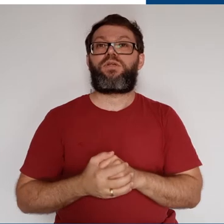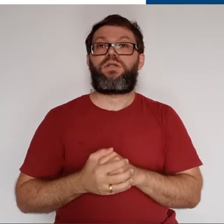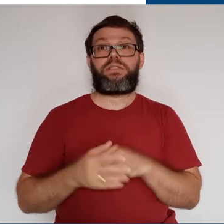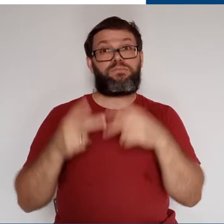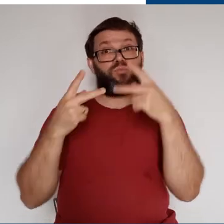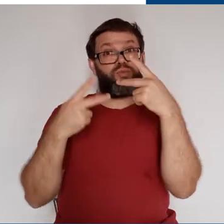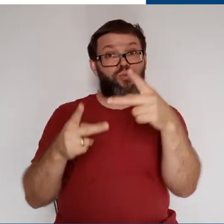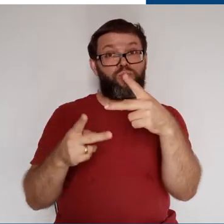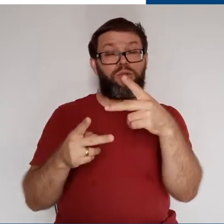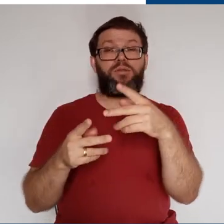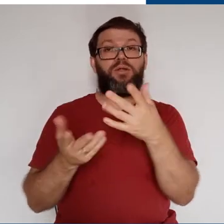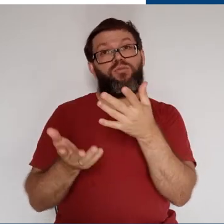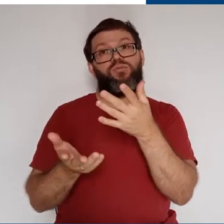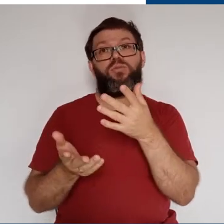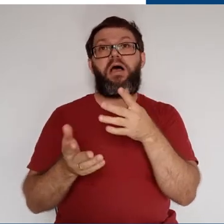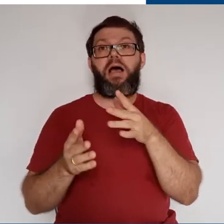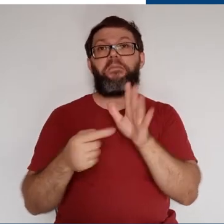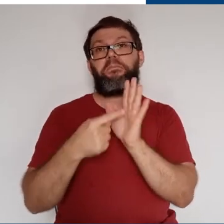Todas as atividades, independentemente da classificação delas,